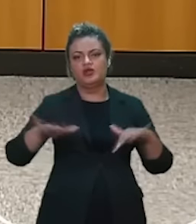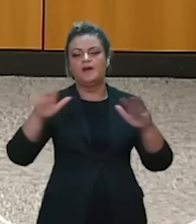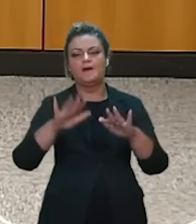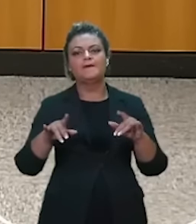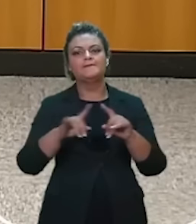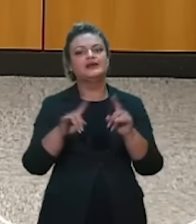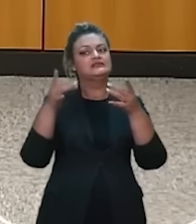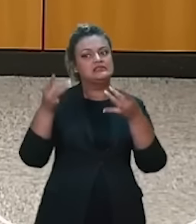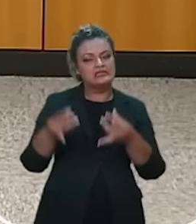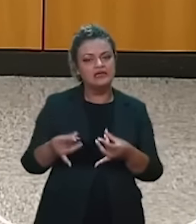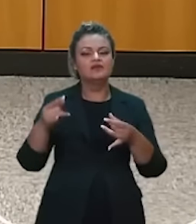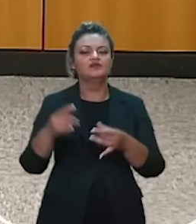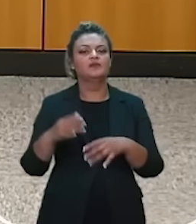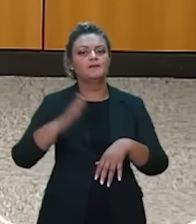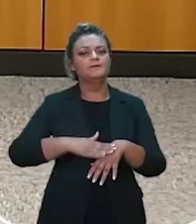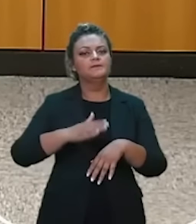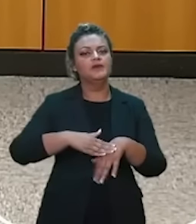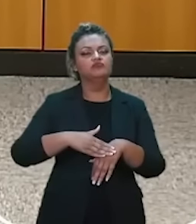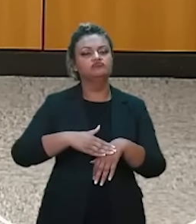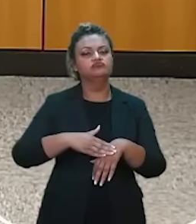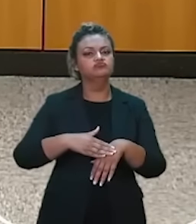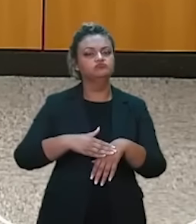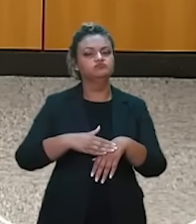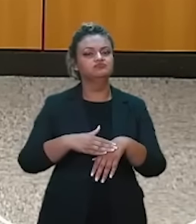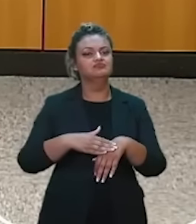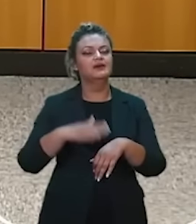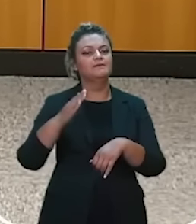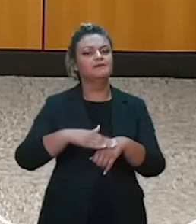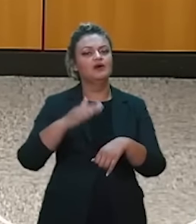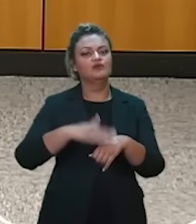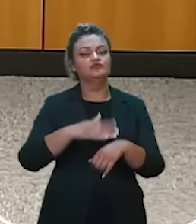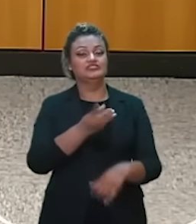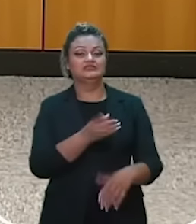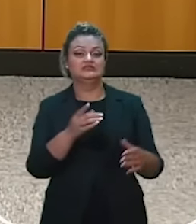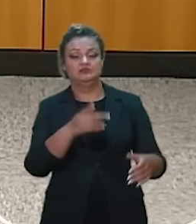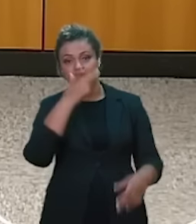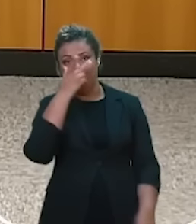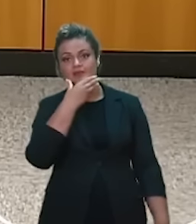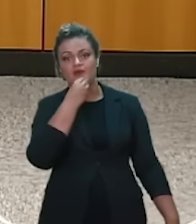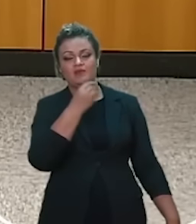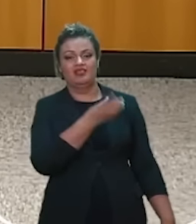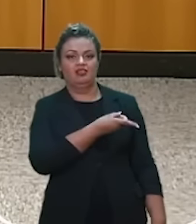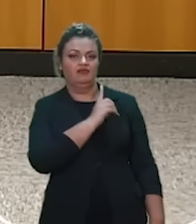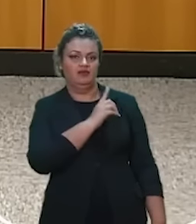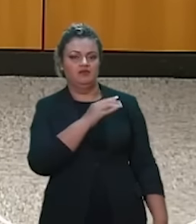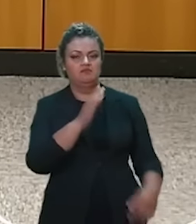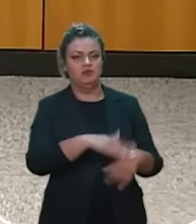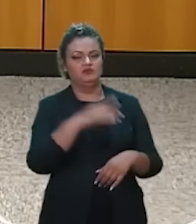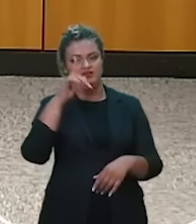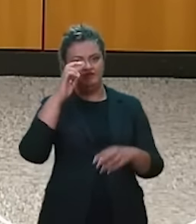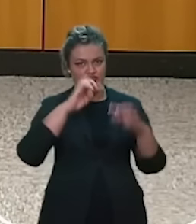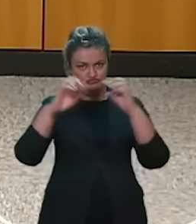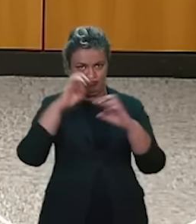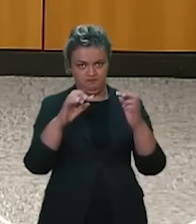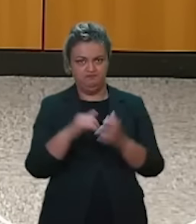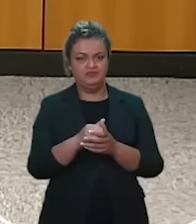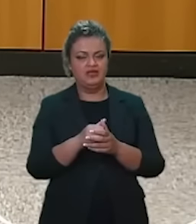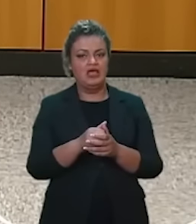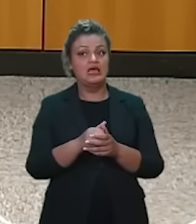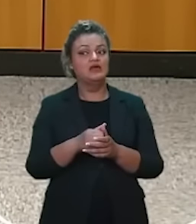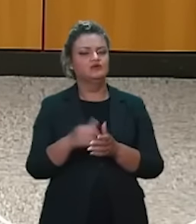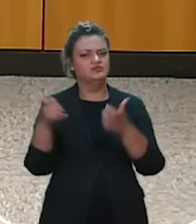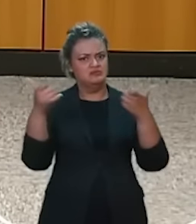detalhamento é de atribuição exclusiva dos Delegados que conduzem as investigações eu tenho mencionado aqui nesse